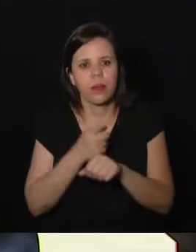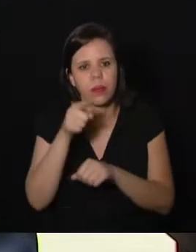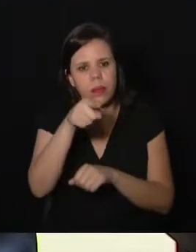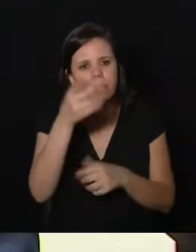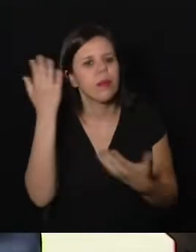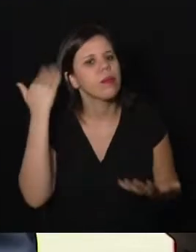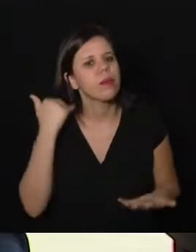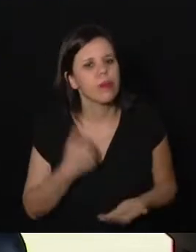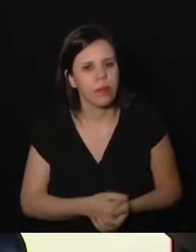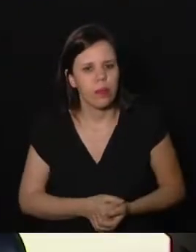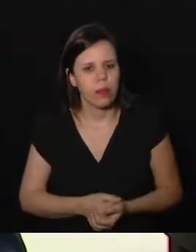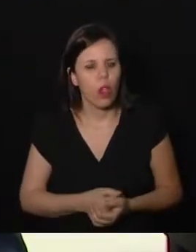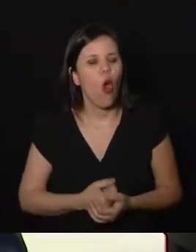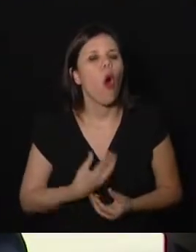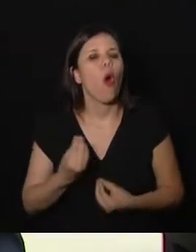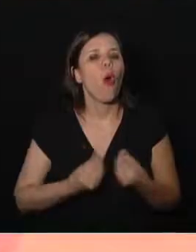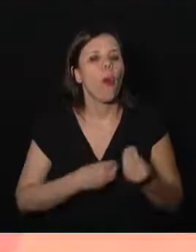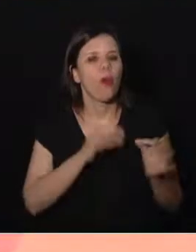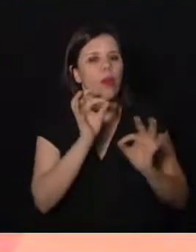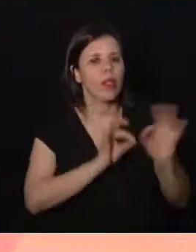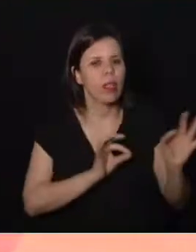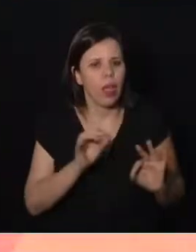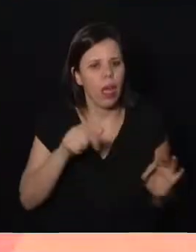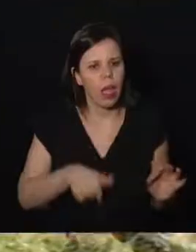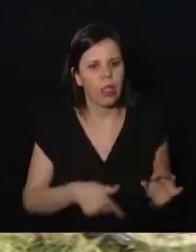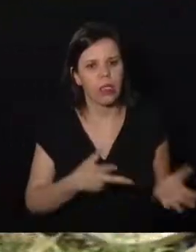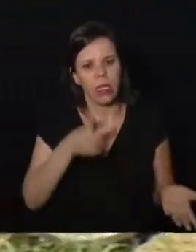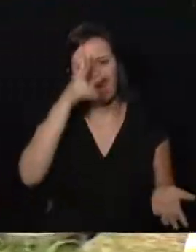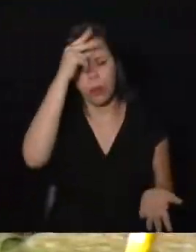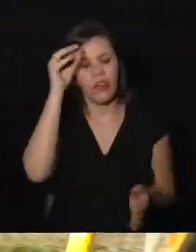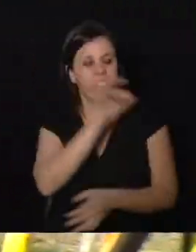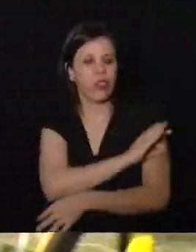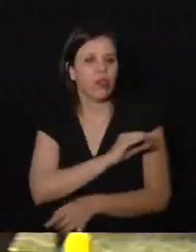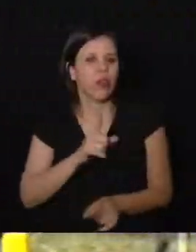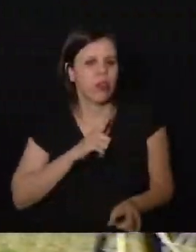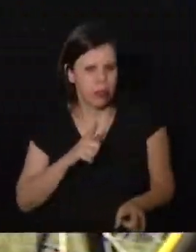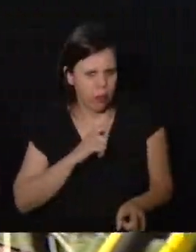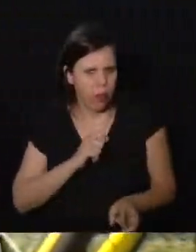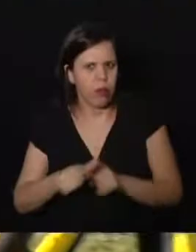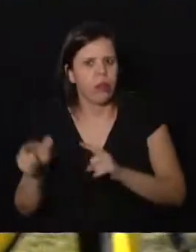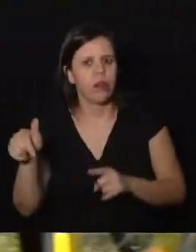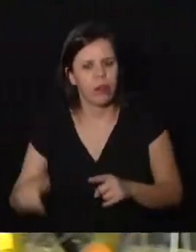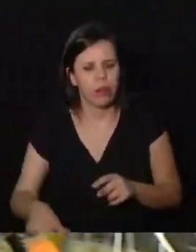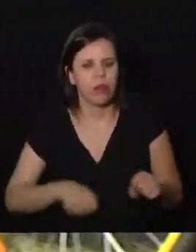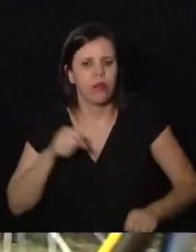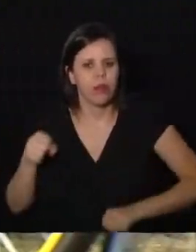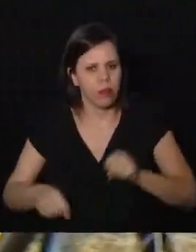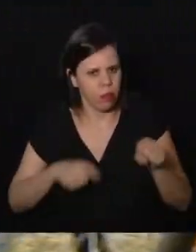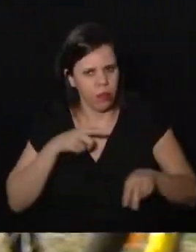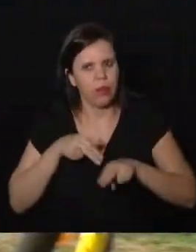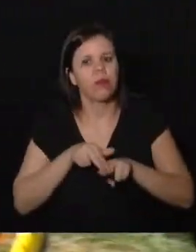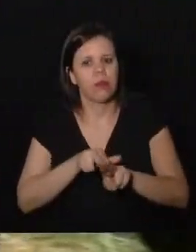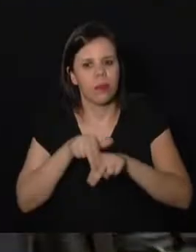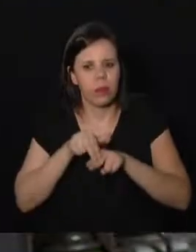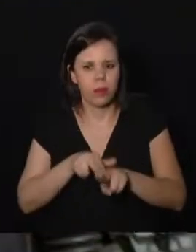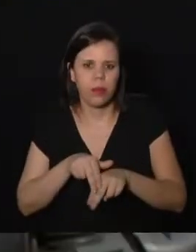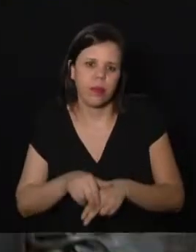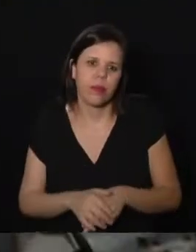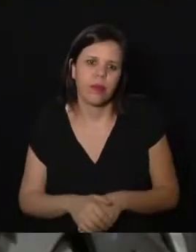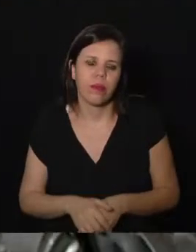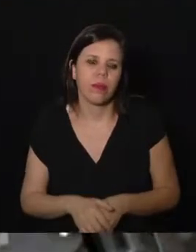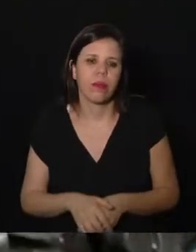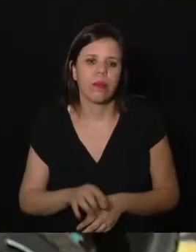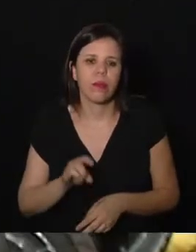saber a regulamentação aqui na Prefeitura. Hoje nós temos a locação de bicicletas e de patinetes só